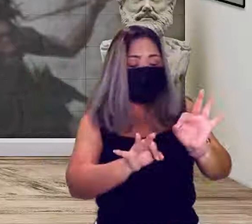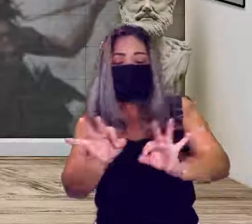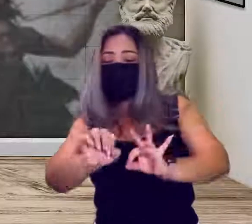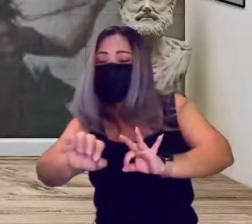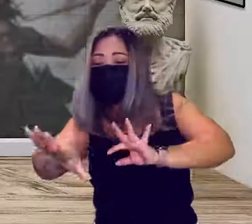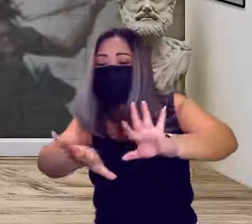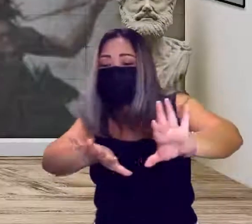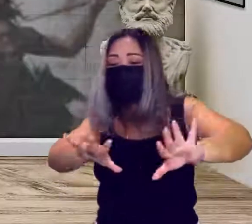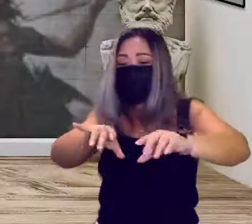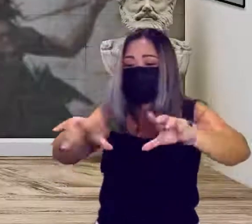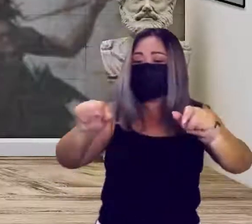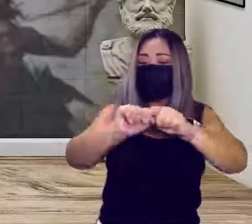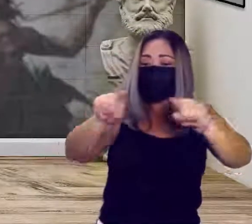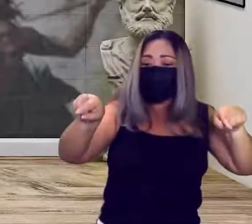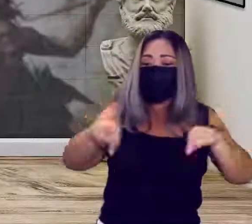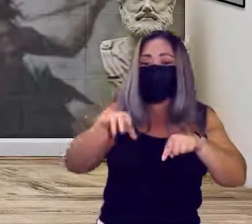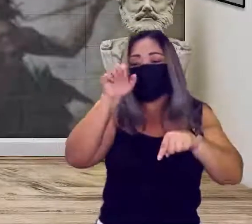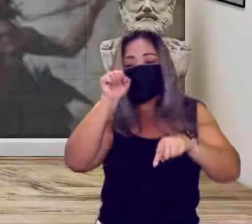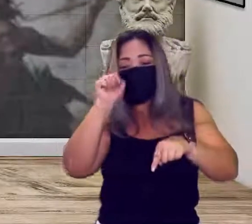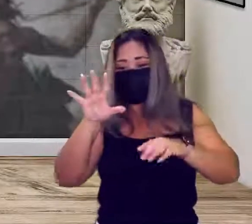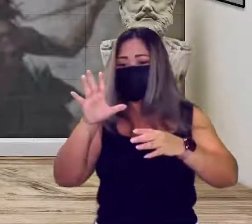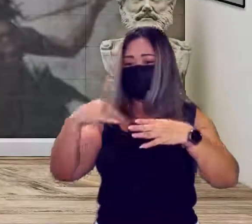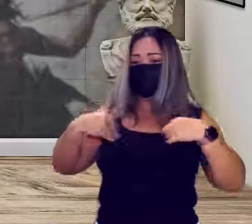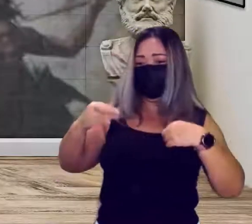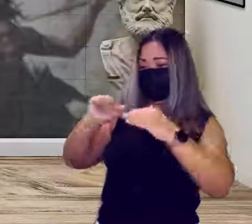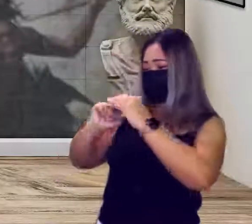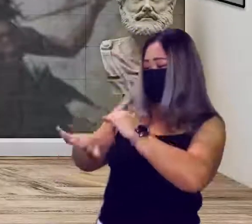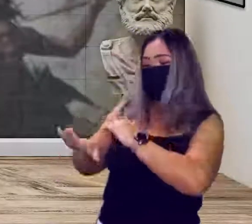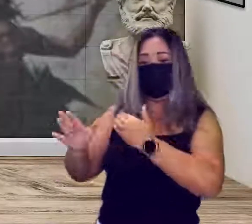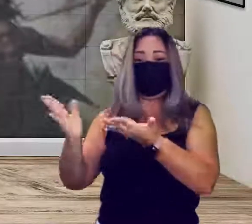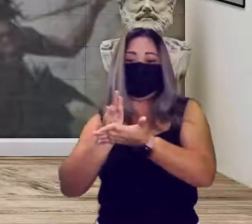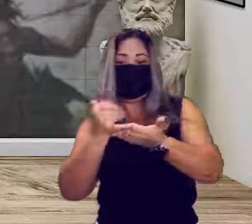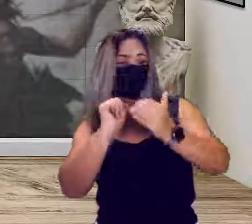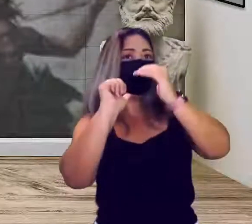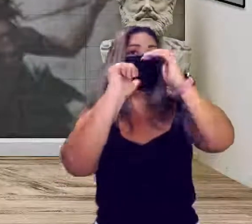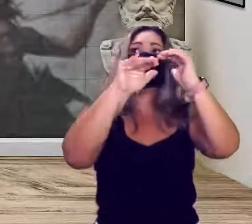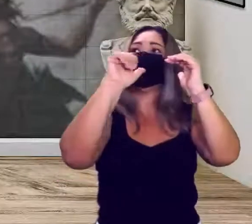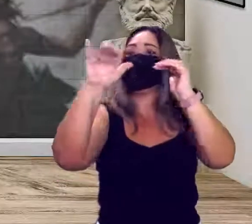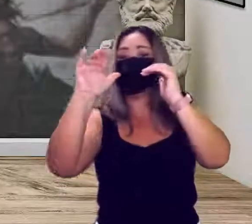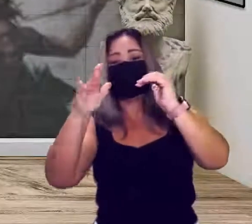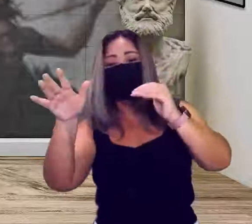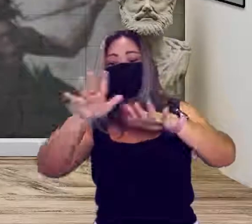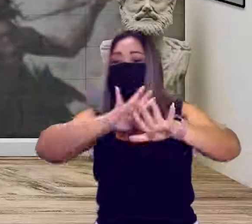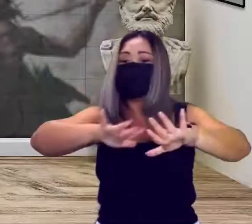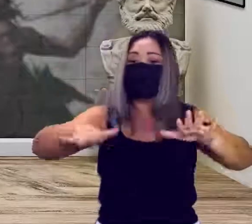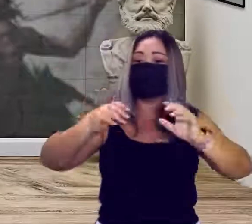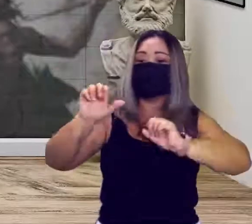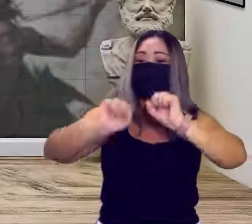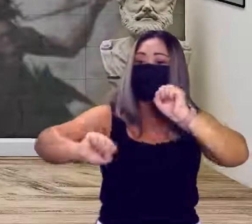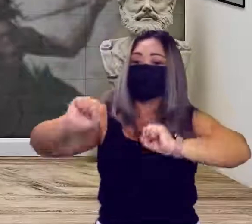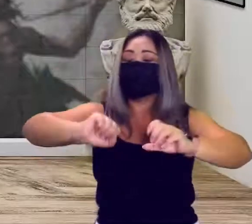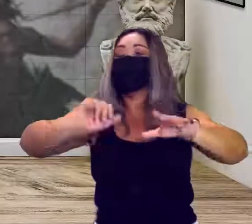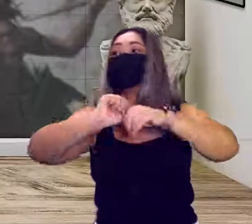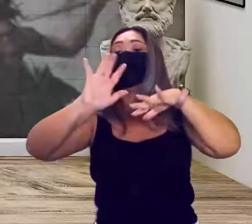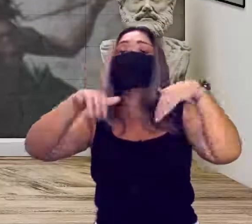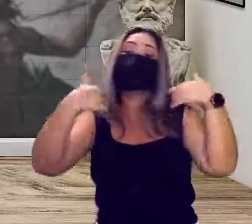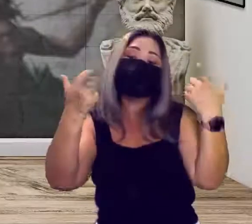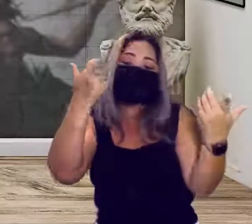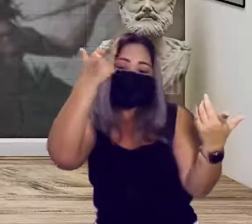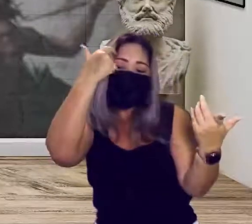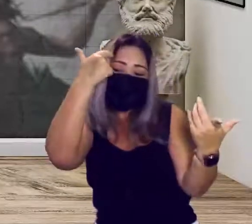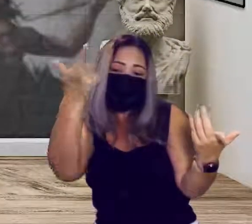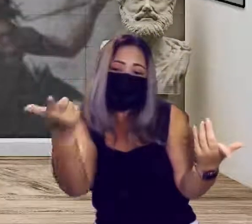seu quarto. Coloca as roupas no lugar, coloca os livros no lugar, na prateleira e tira a poeira, etc. Mais ou menos essa ideia,